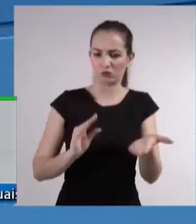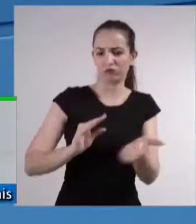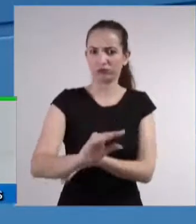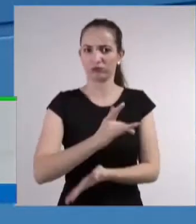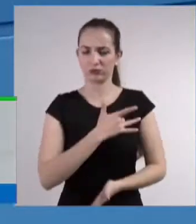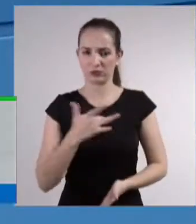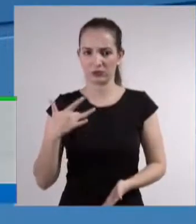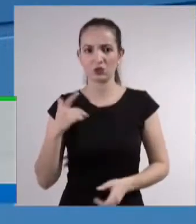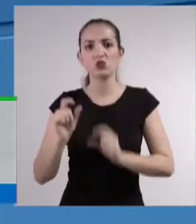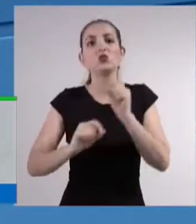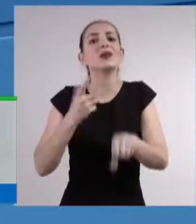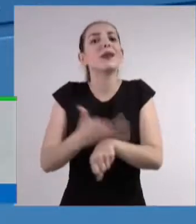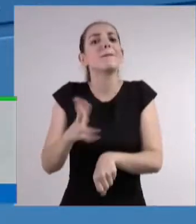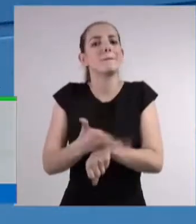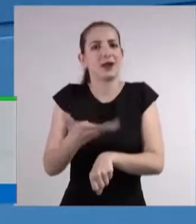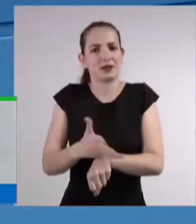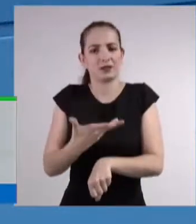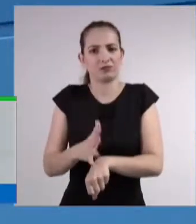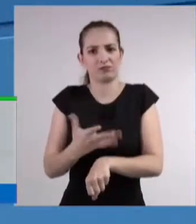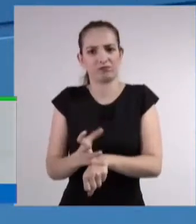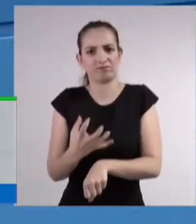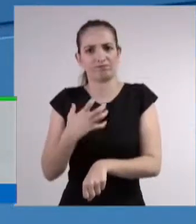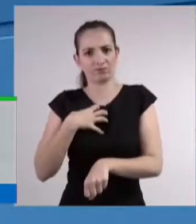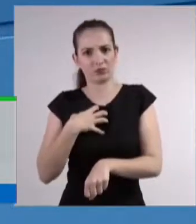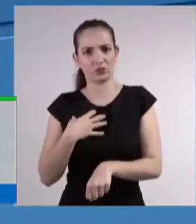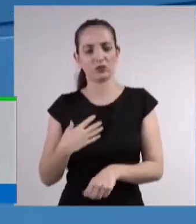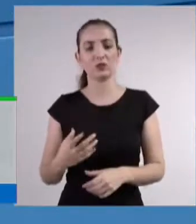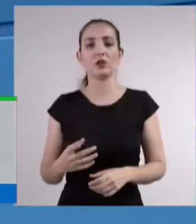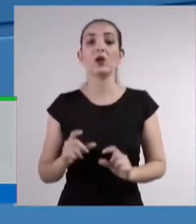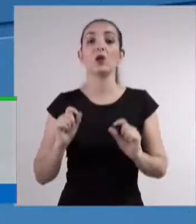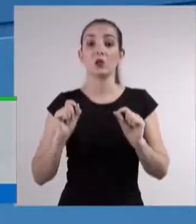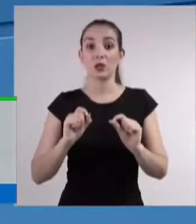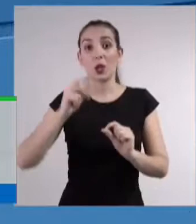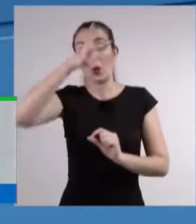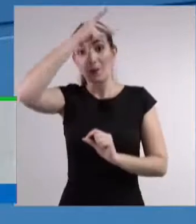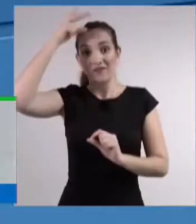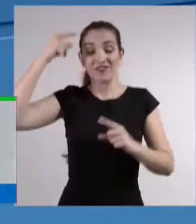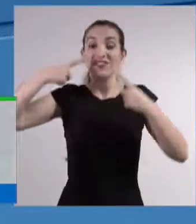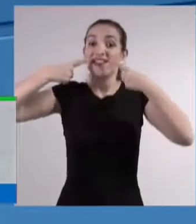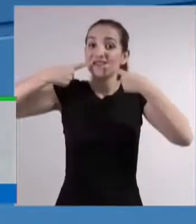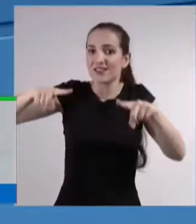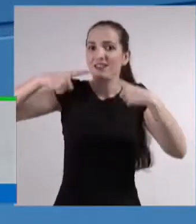prática? Um reclame que os prefeitos fazem com toda razão.